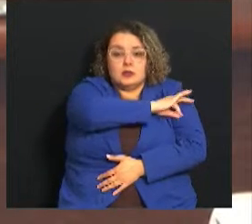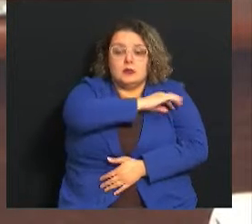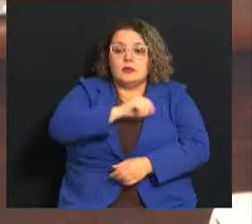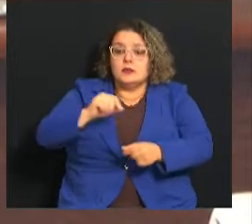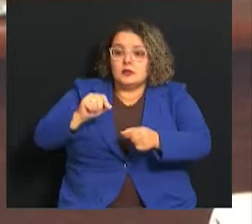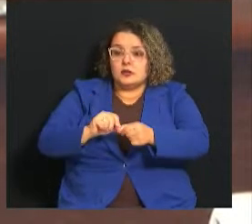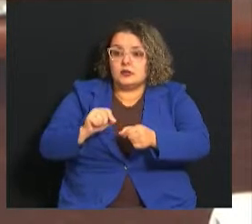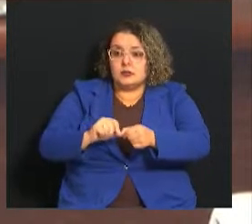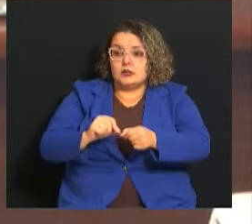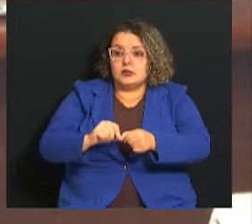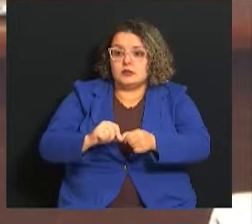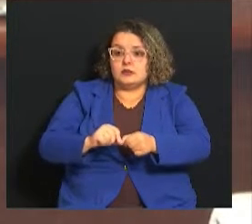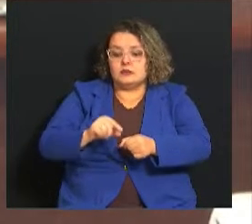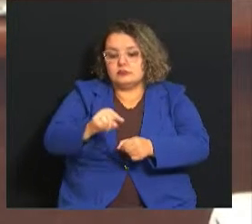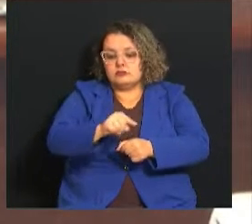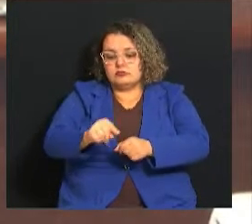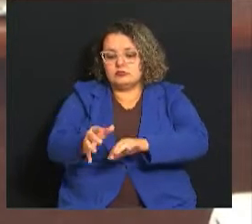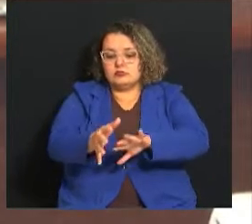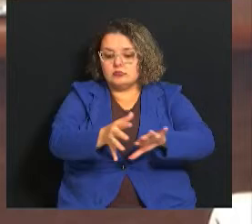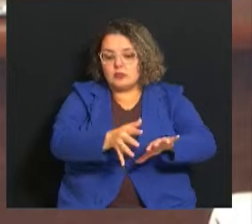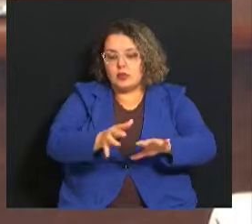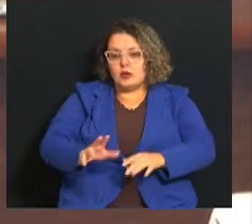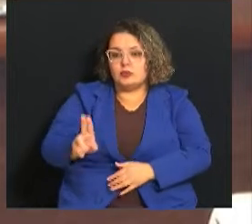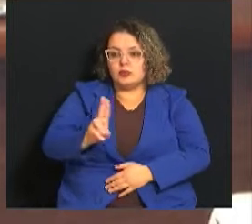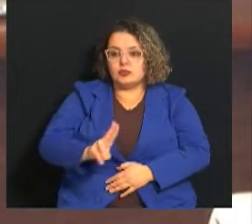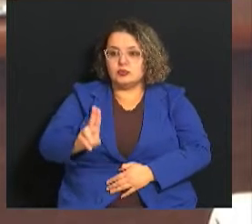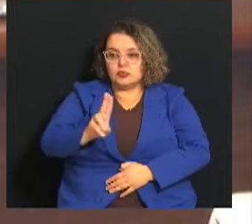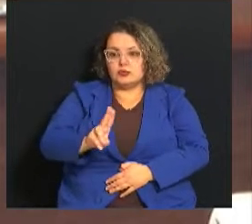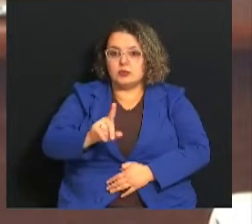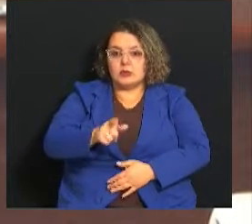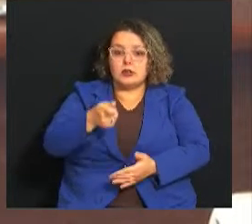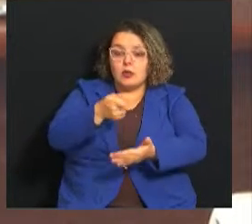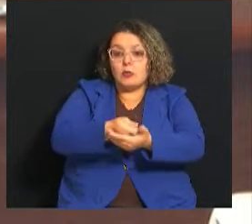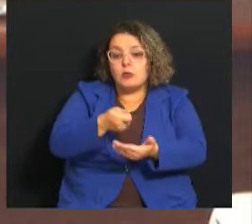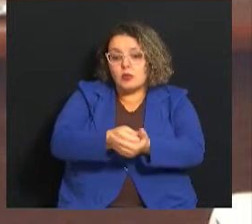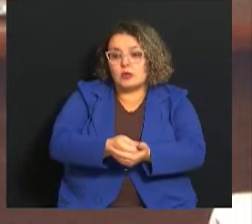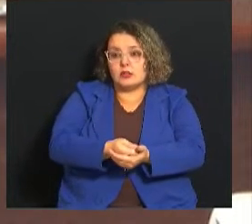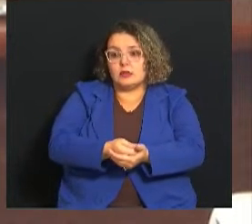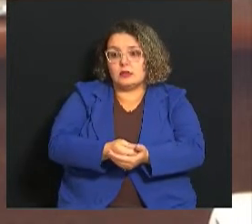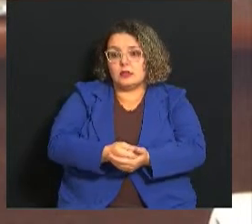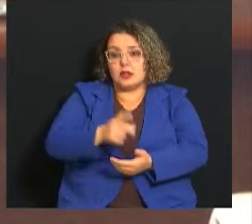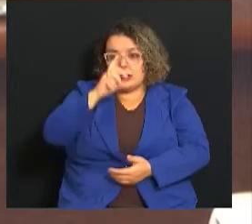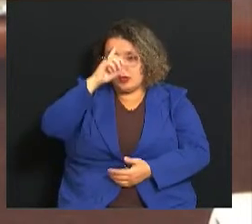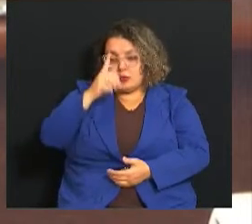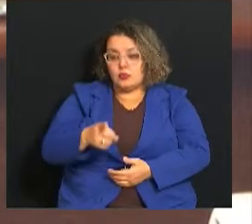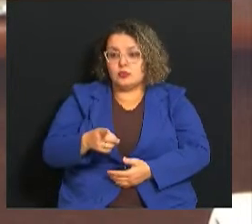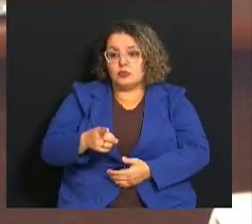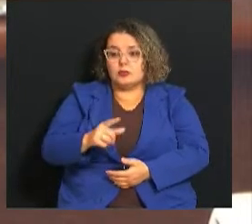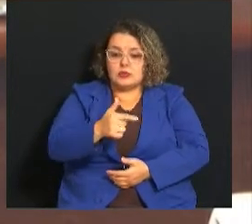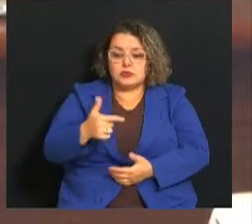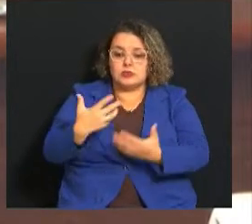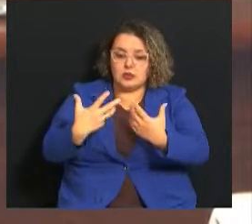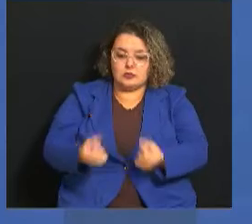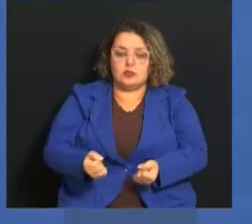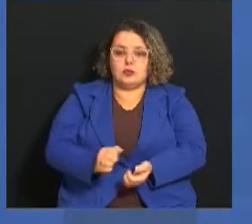desse período que estava ocupado e não acaba punindo quem de fato é o proprietário, mas não tem mais a posse.